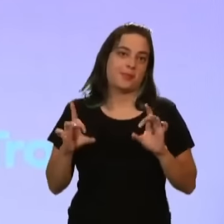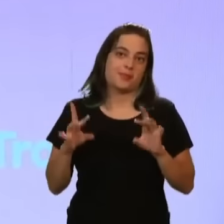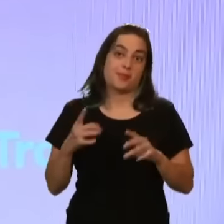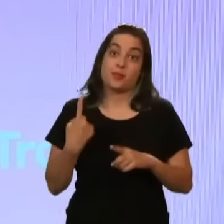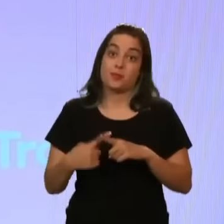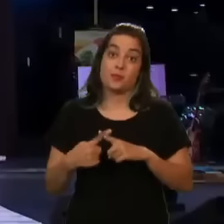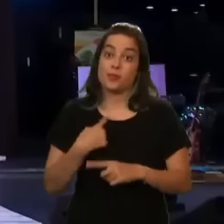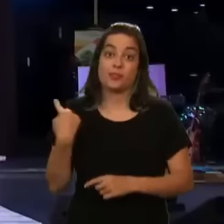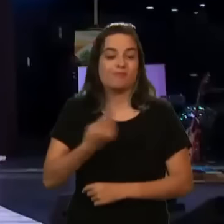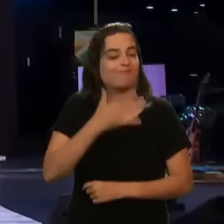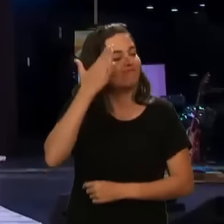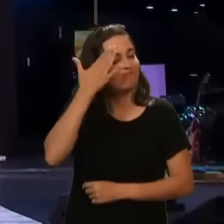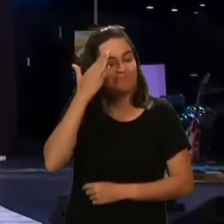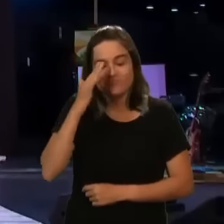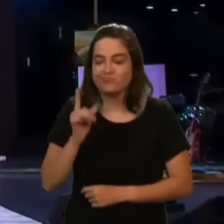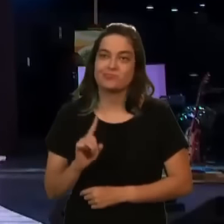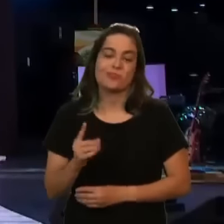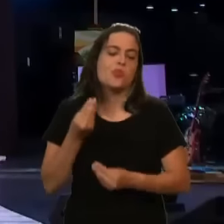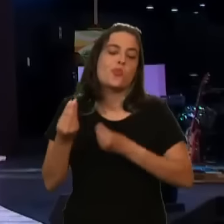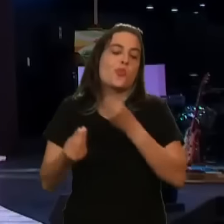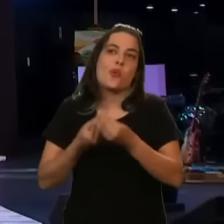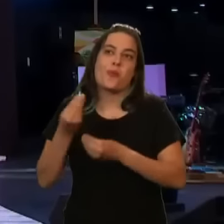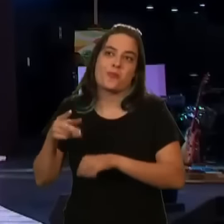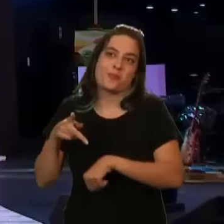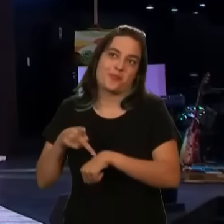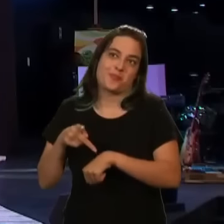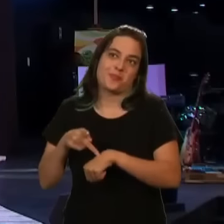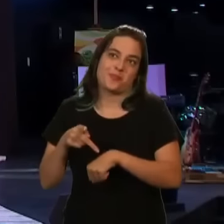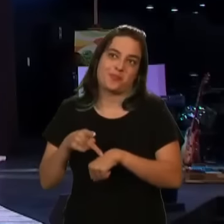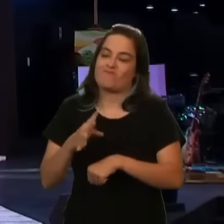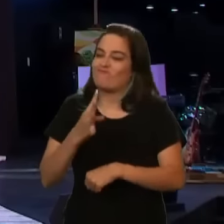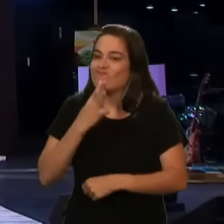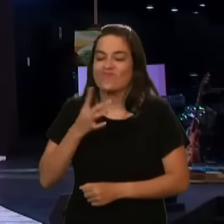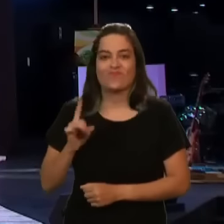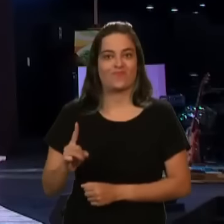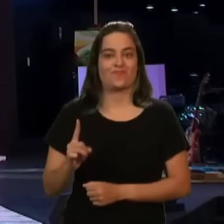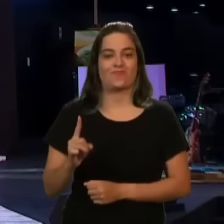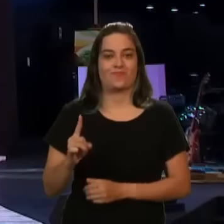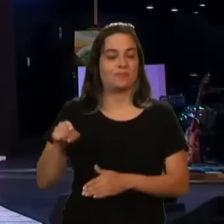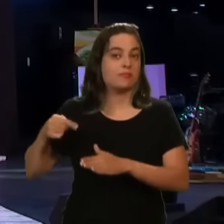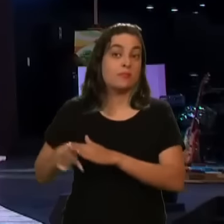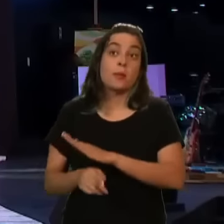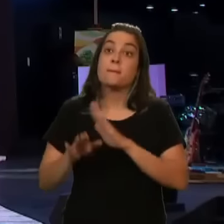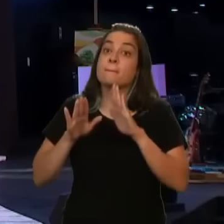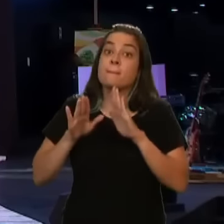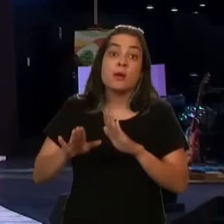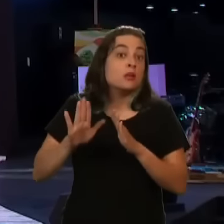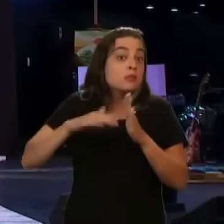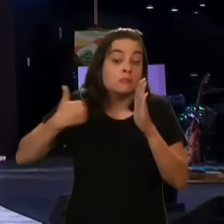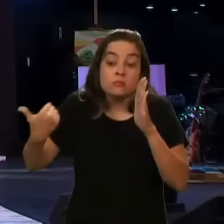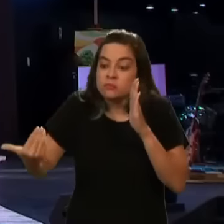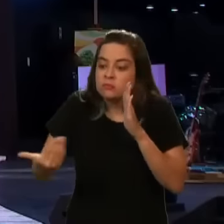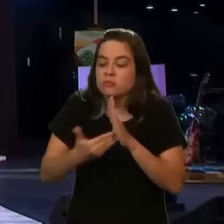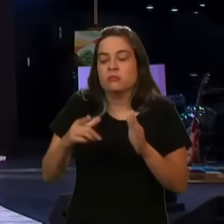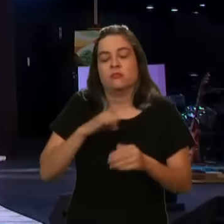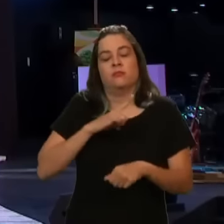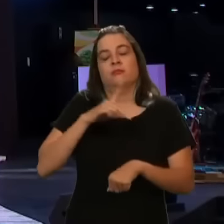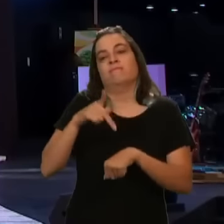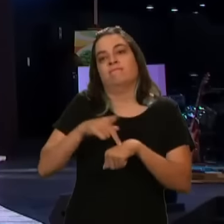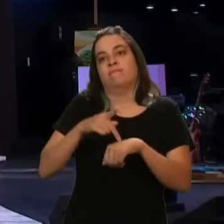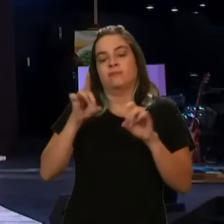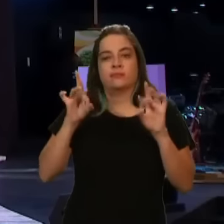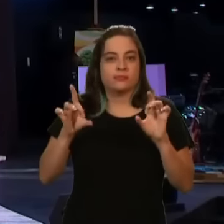não entendemos sobre elas, nós não conhecemos sobre elas, mas elas estão em toda parte.